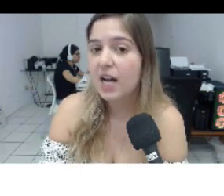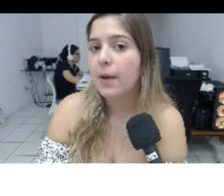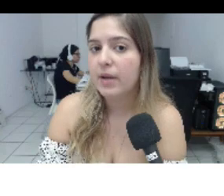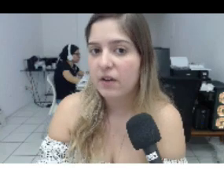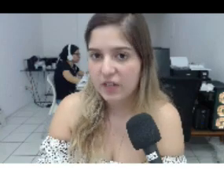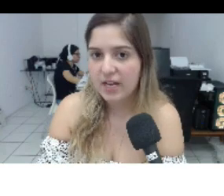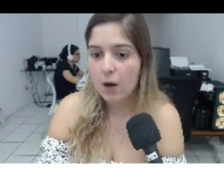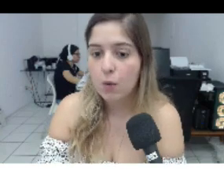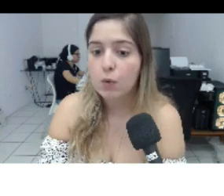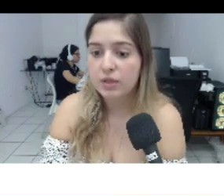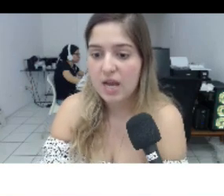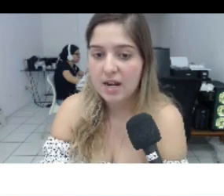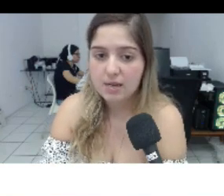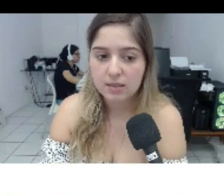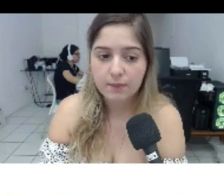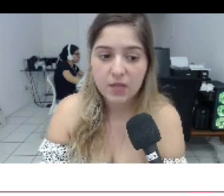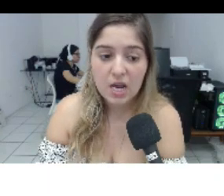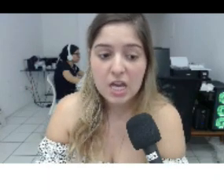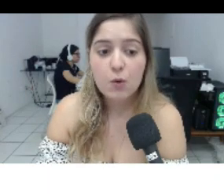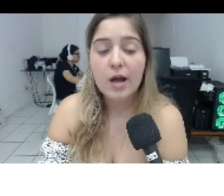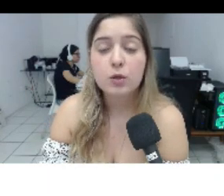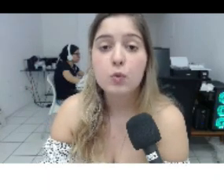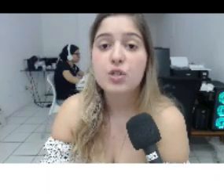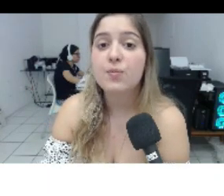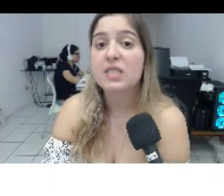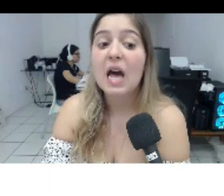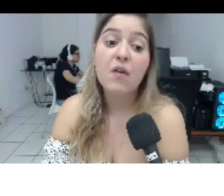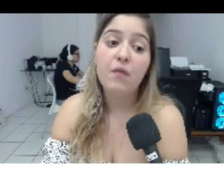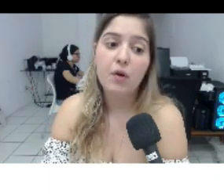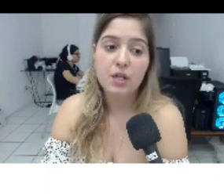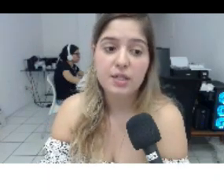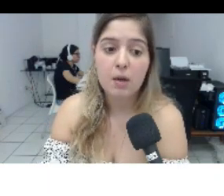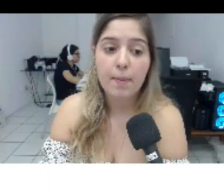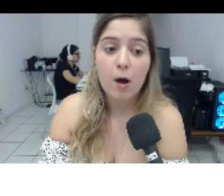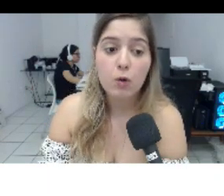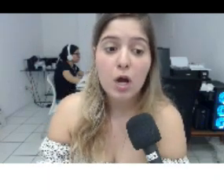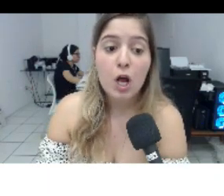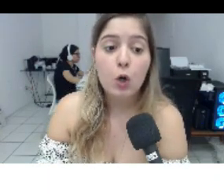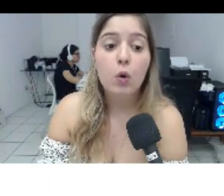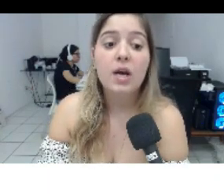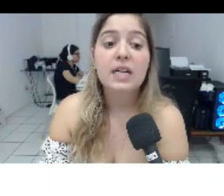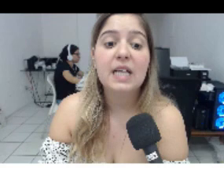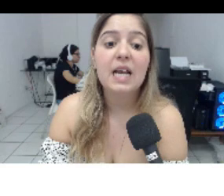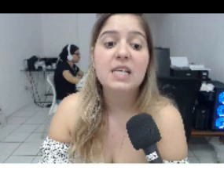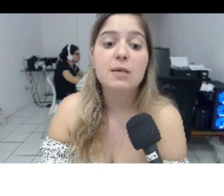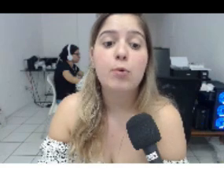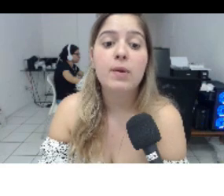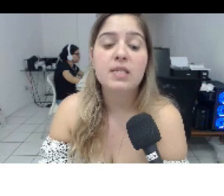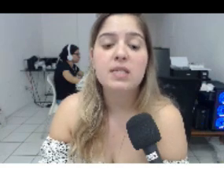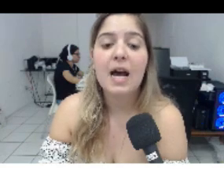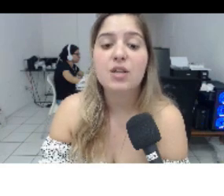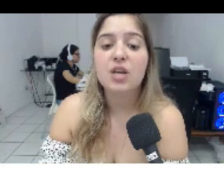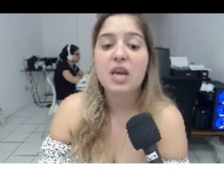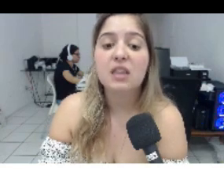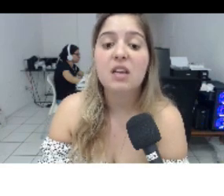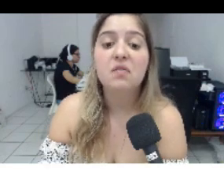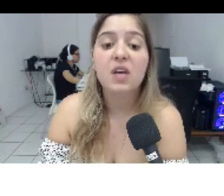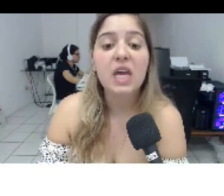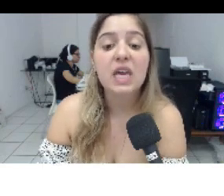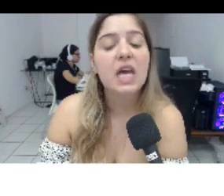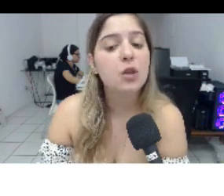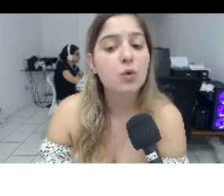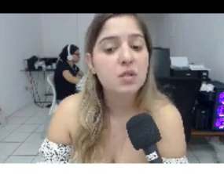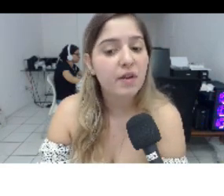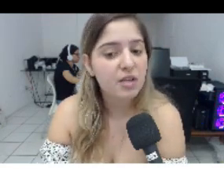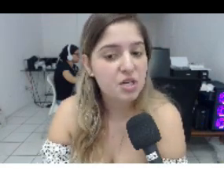bloco da Câmara Federal, o cearense. E com as últimas da Folha de São Paulo, Lula canaliza publicidade em